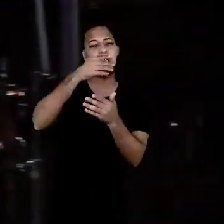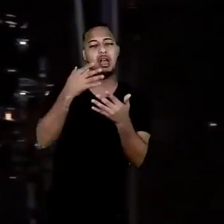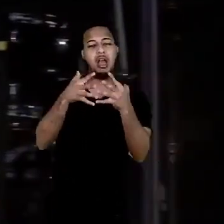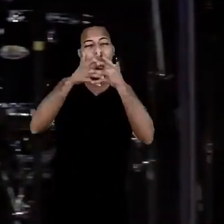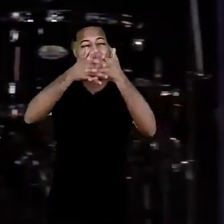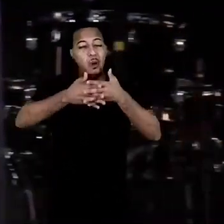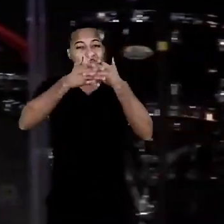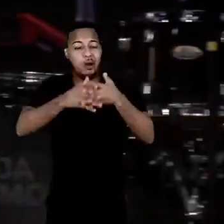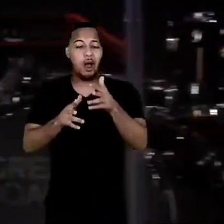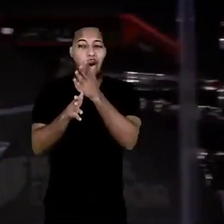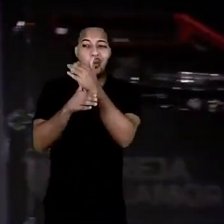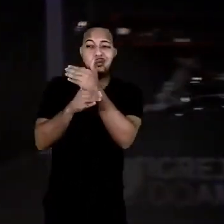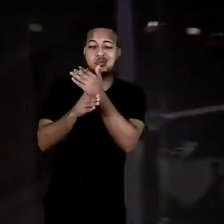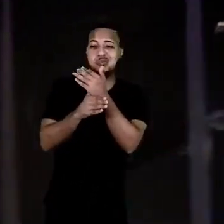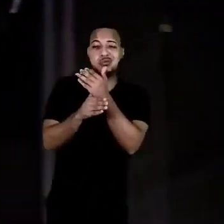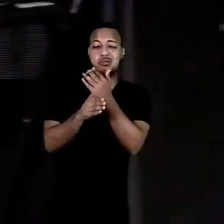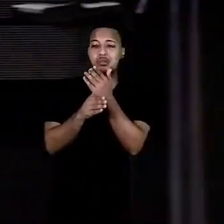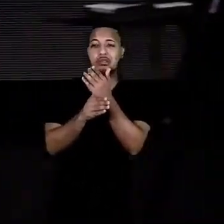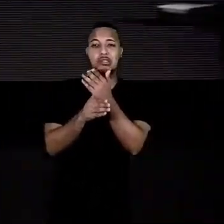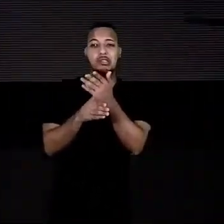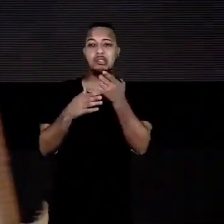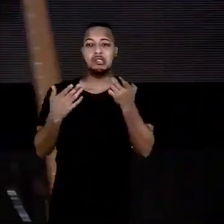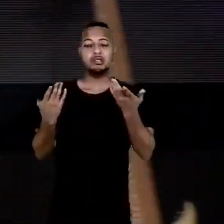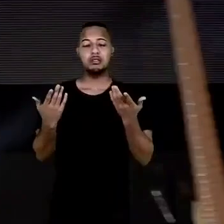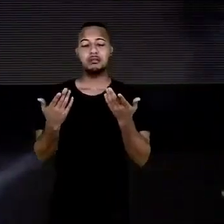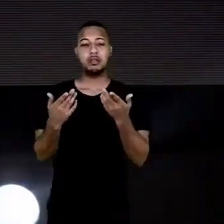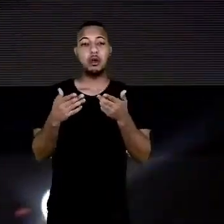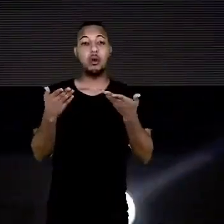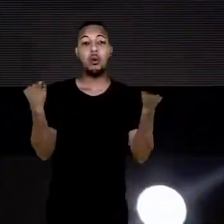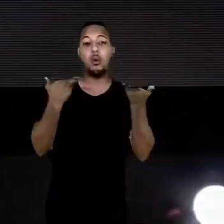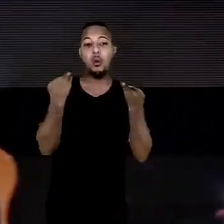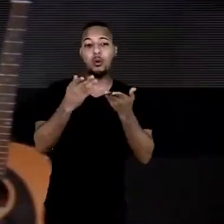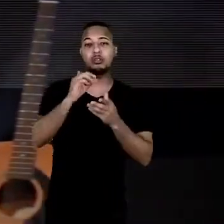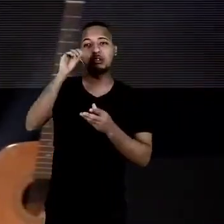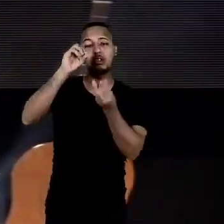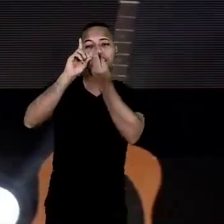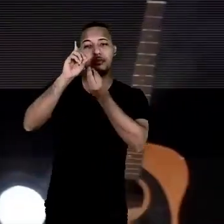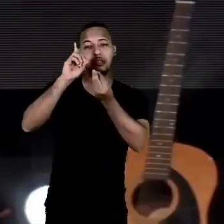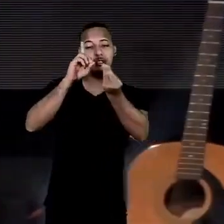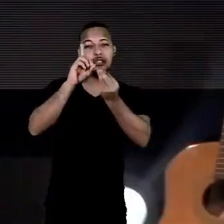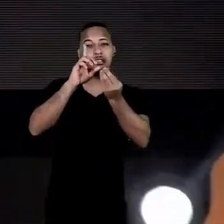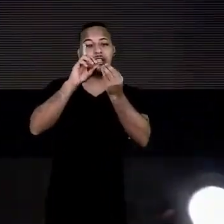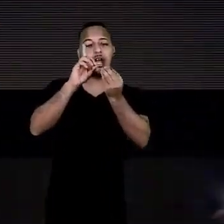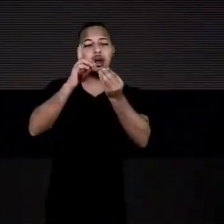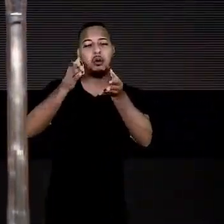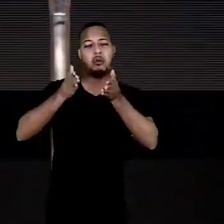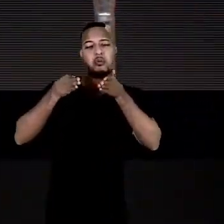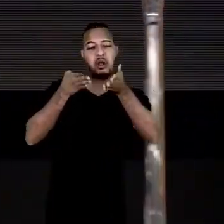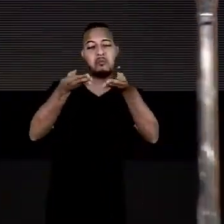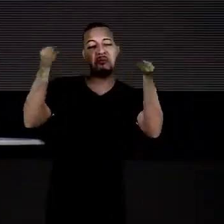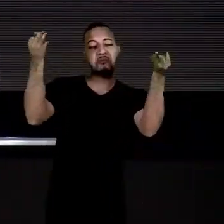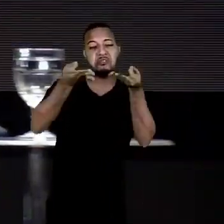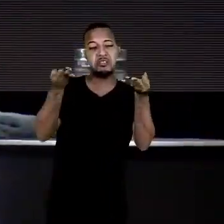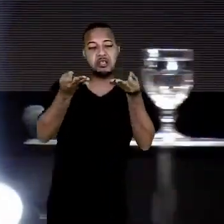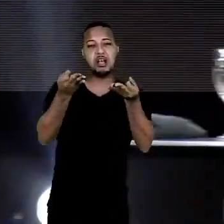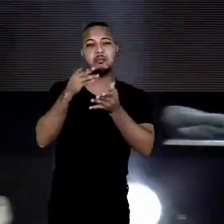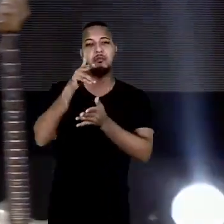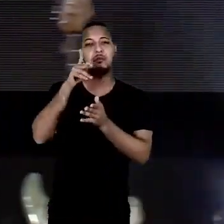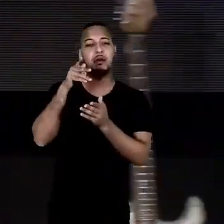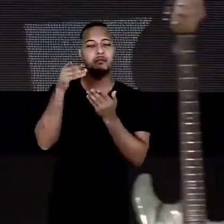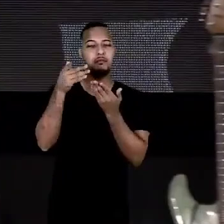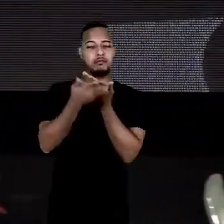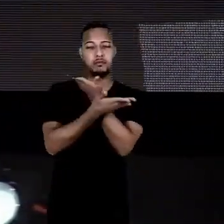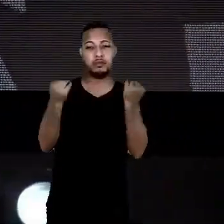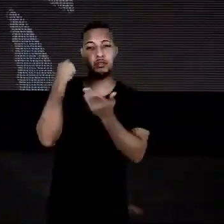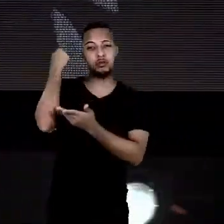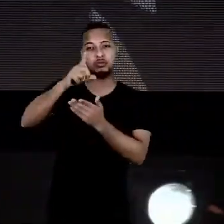sem rumo, sem direção, hoje é o dia de você encontrar o caminho. Hoje é o dia de você voltar